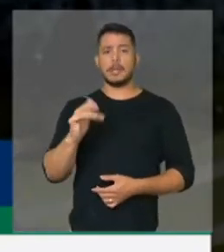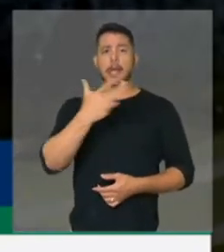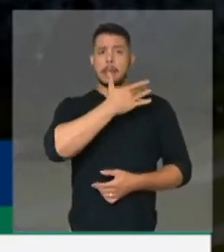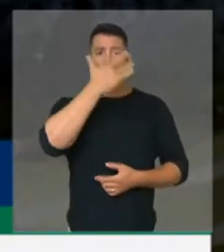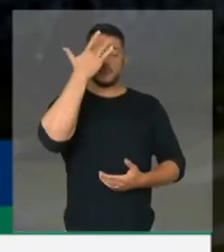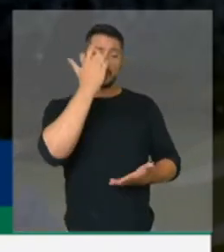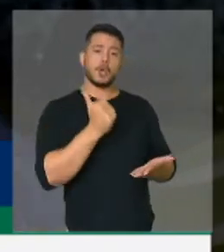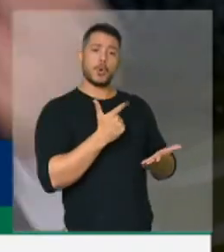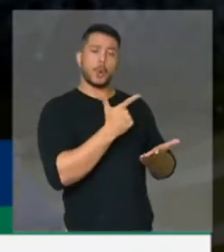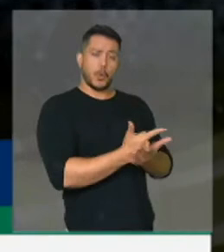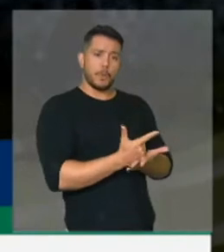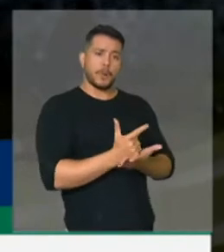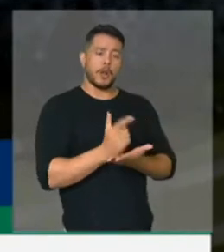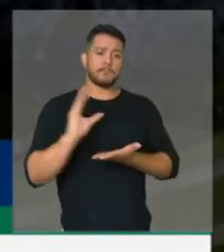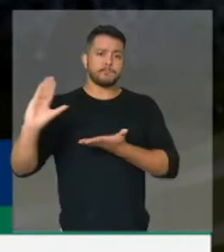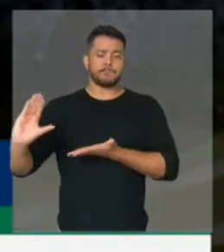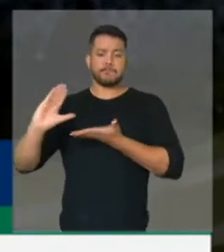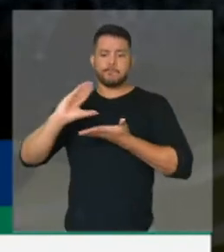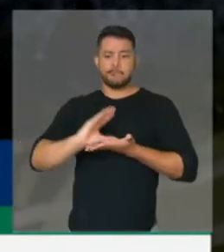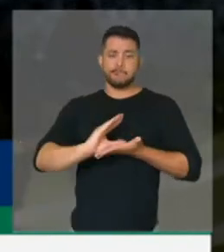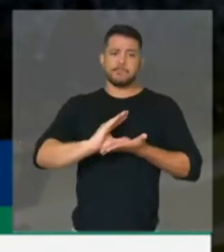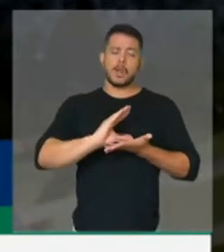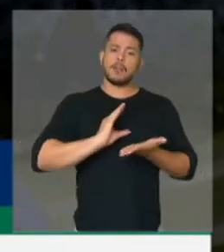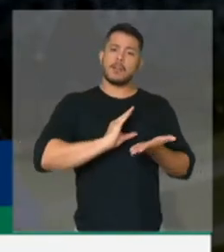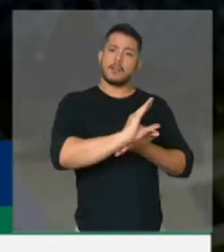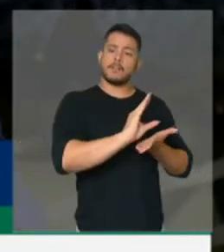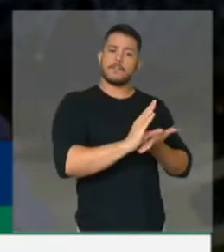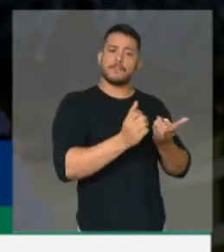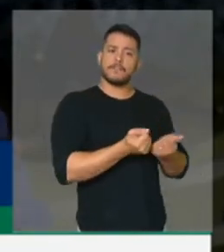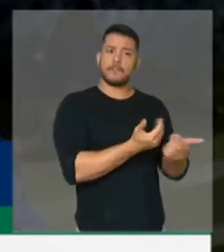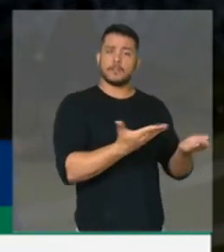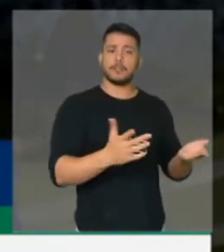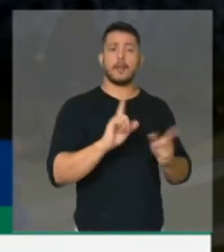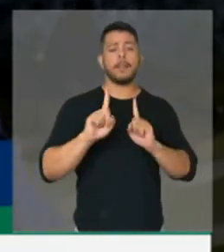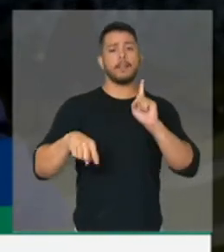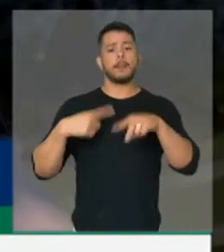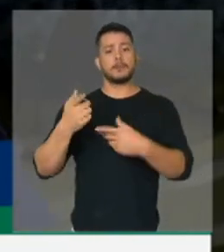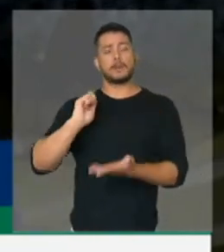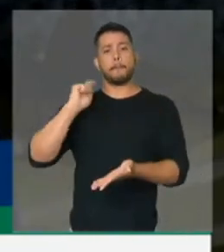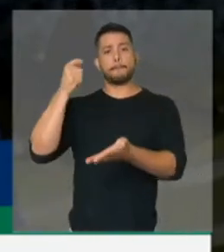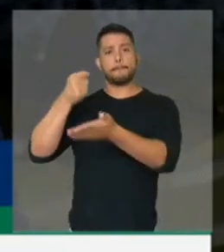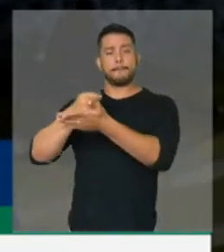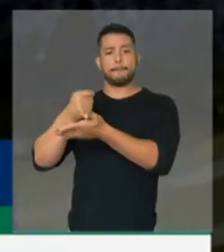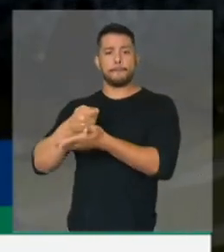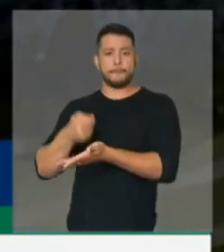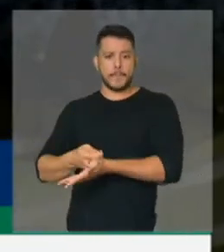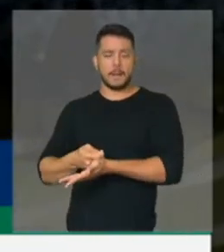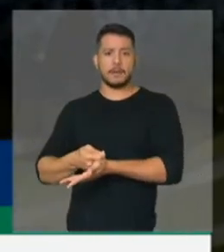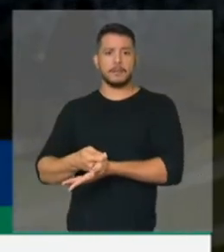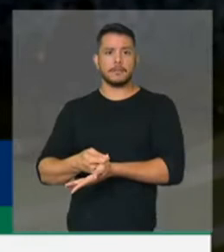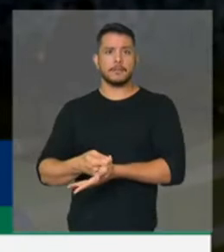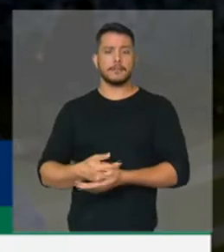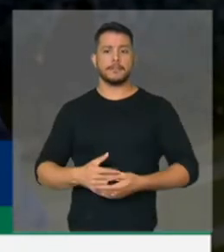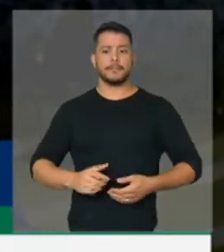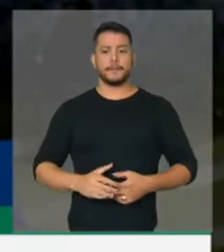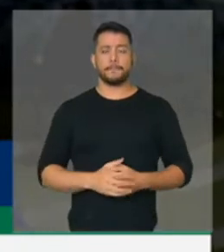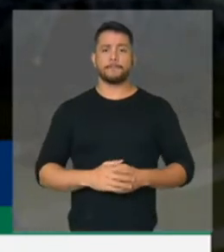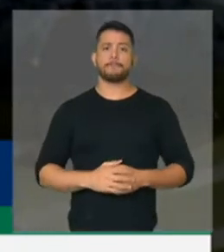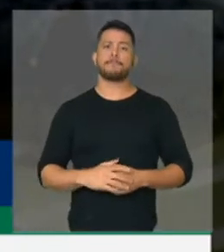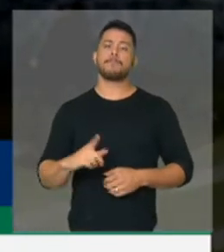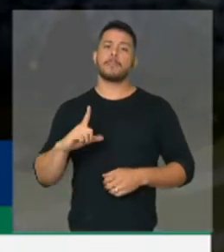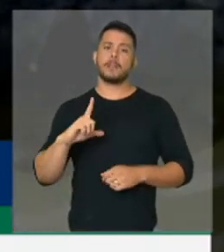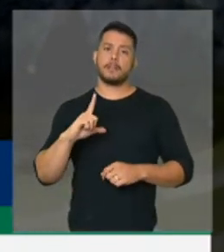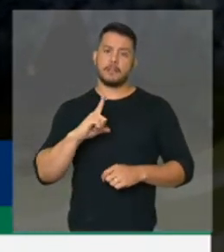usa para investir. E depois ela paga as debentures. Paga com juros, paga com algum prêmio, porque as